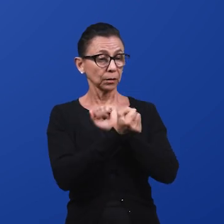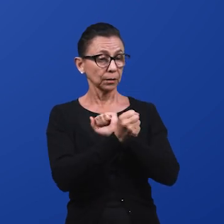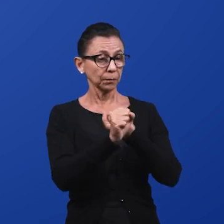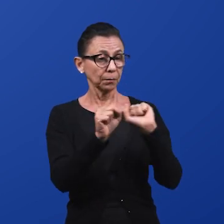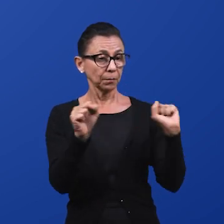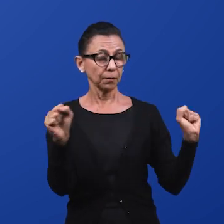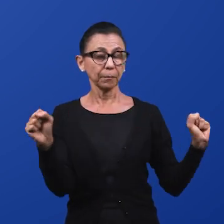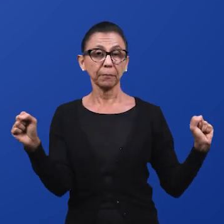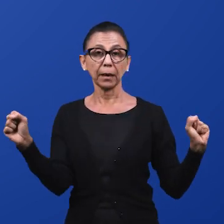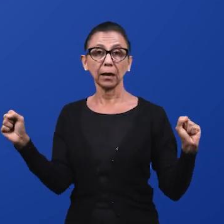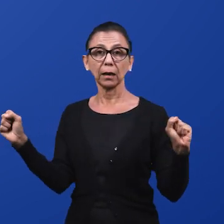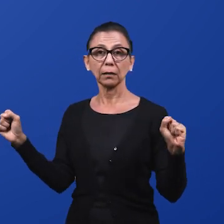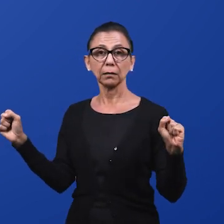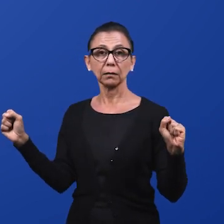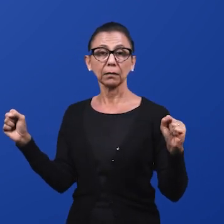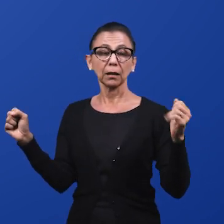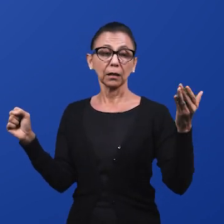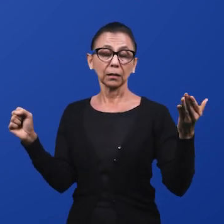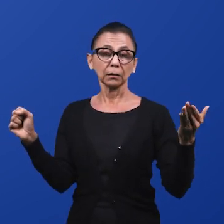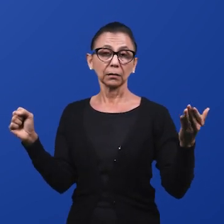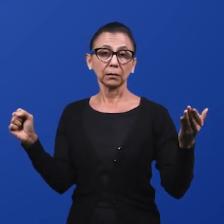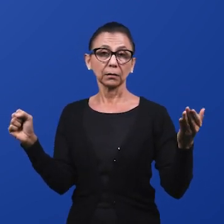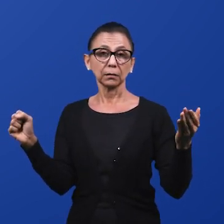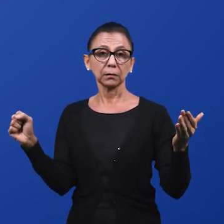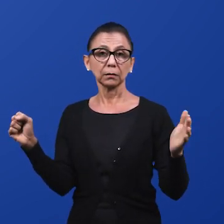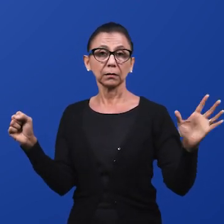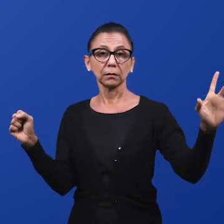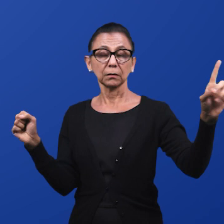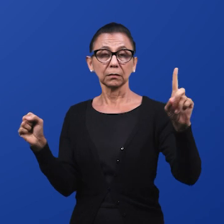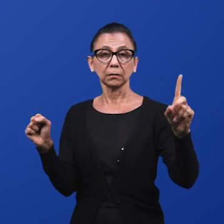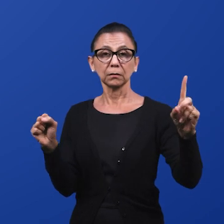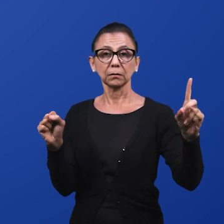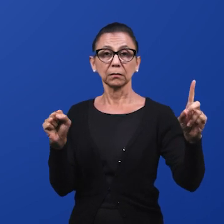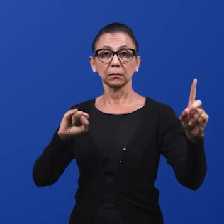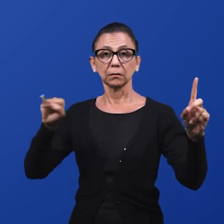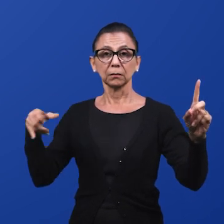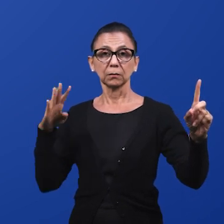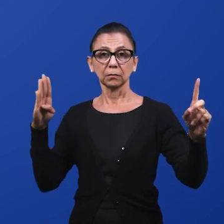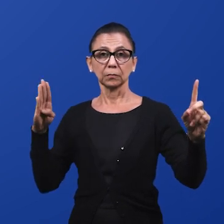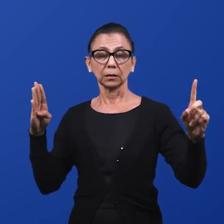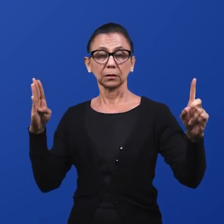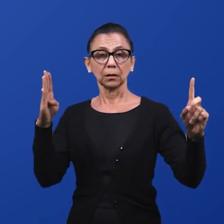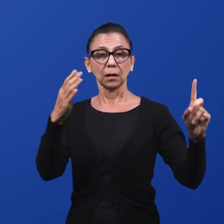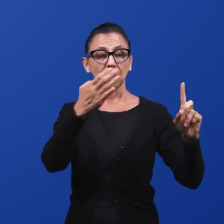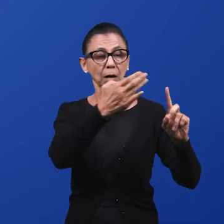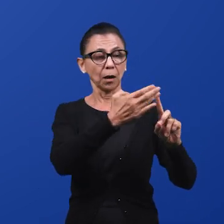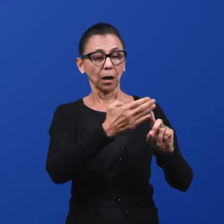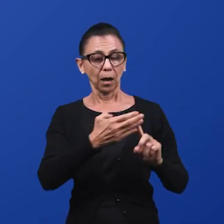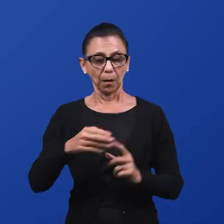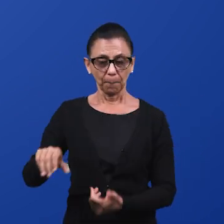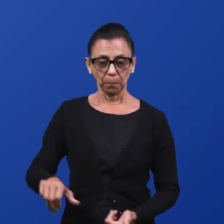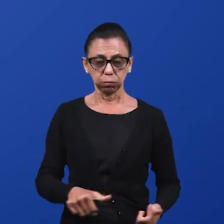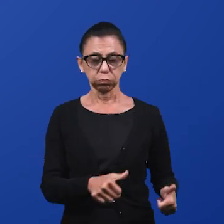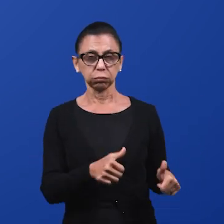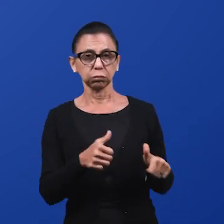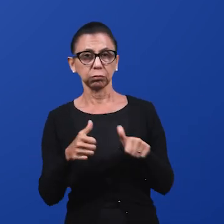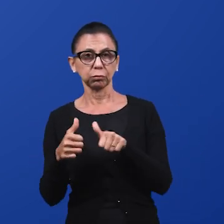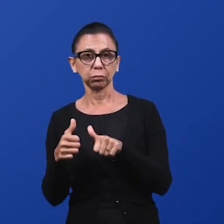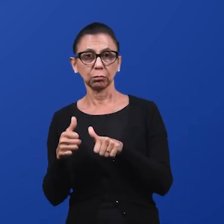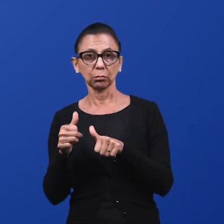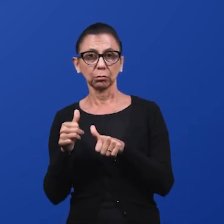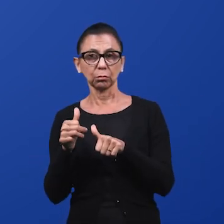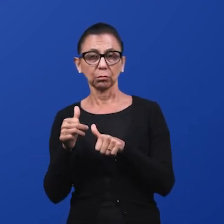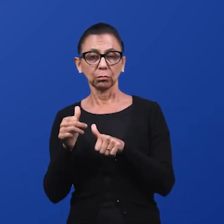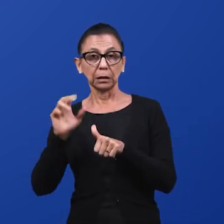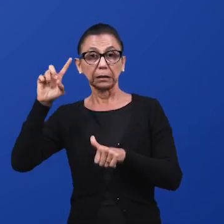ali João batiza a Jesus nas águas do Rio Jordão. Após o batismo, João teve a notória experiência